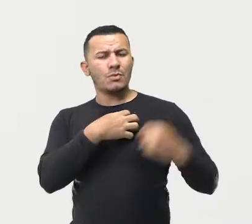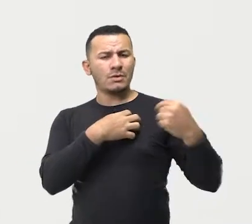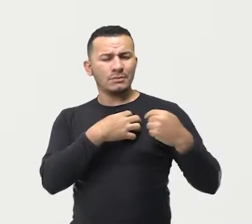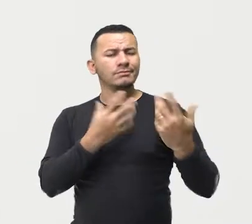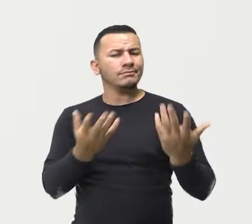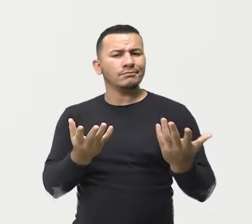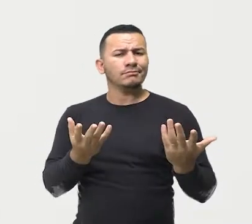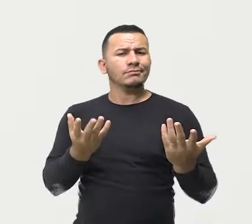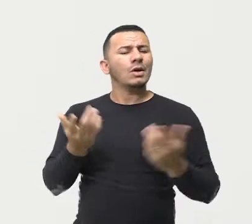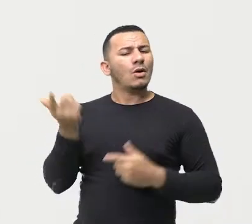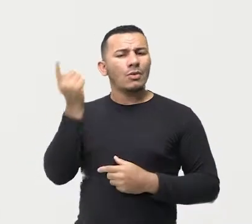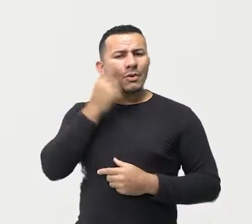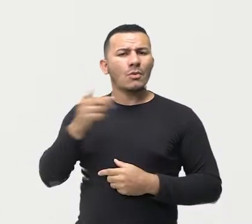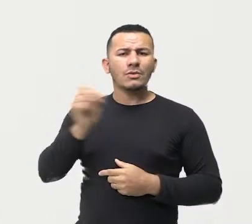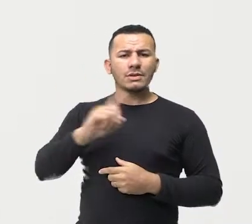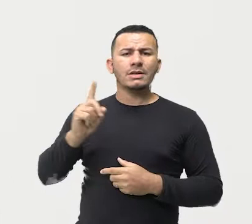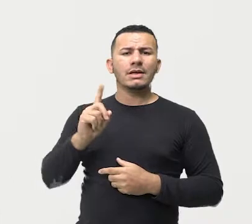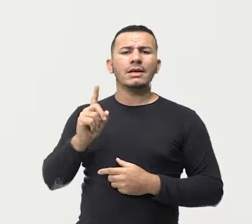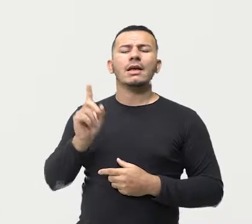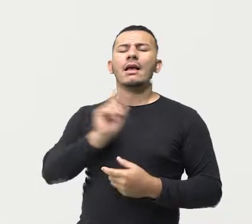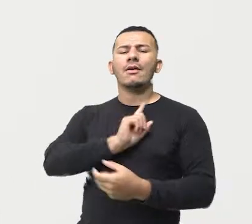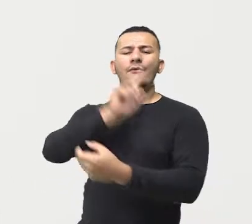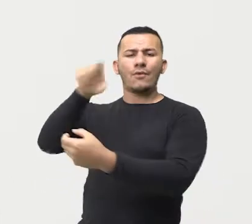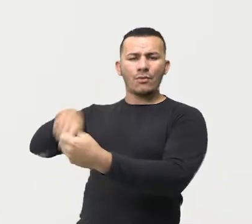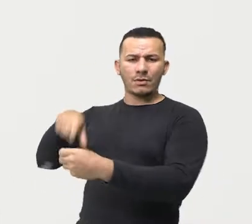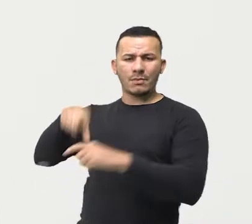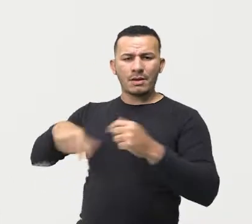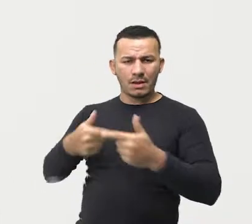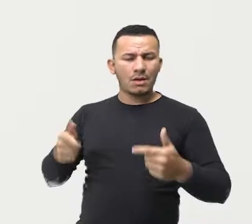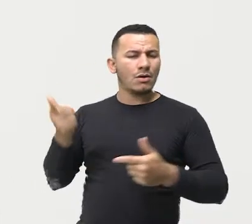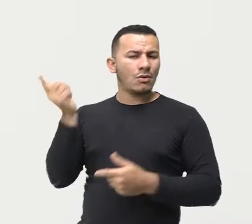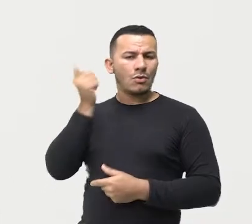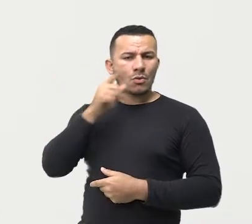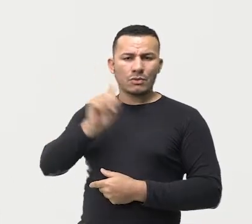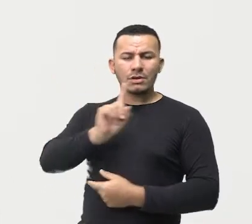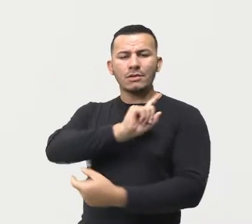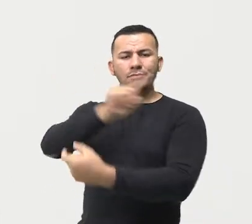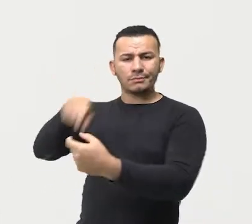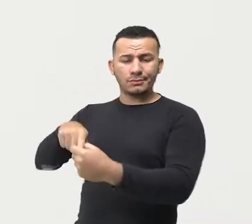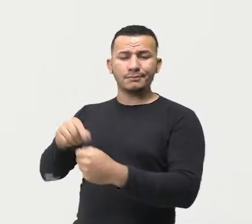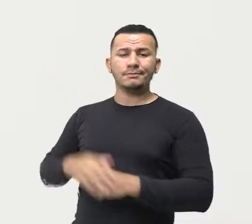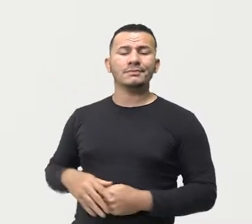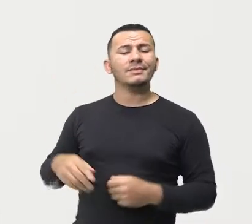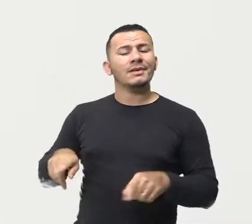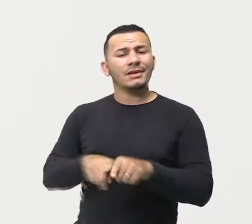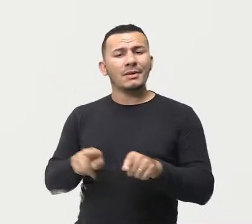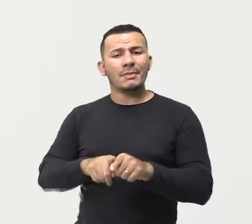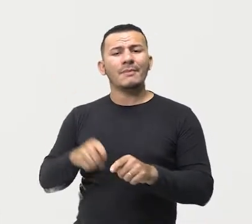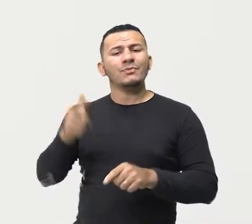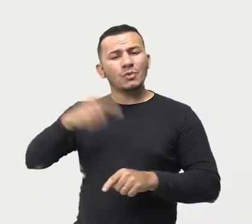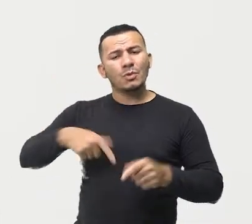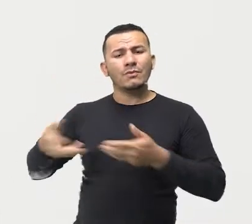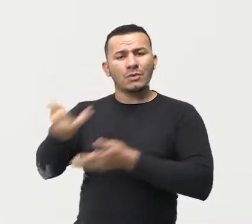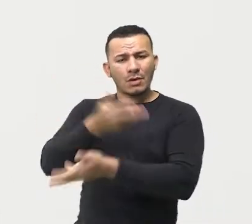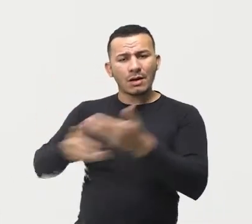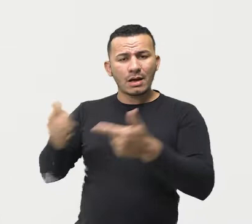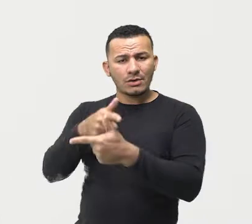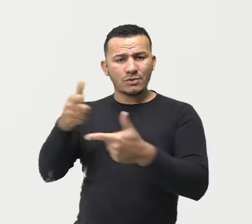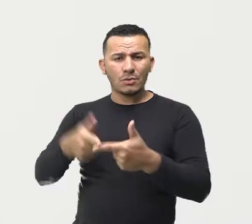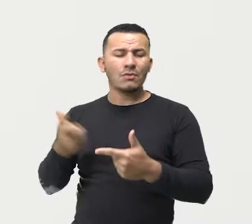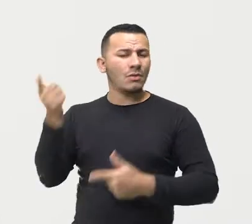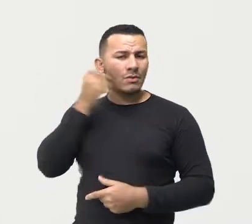não consegui fazer a devolução tão pouco tentar outra troca